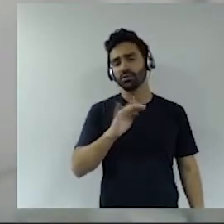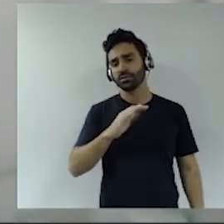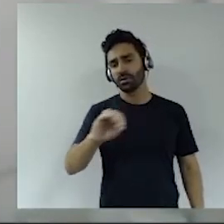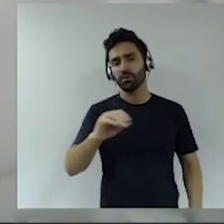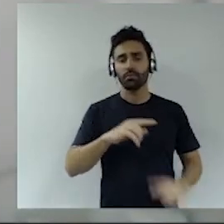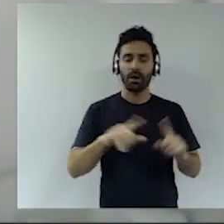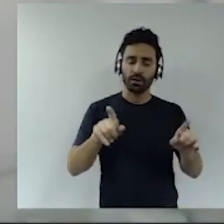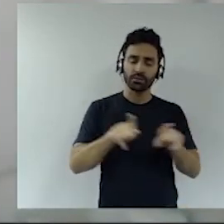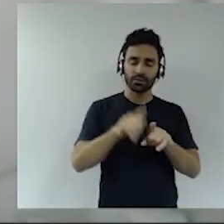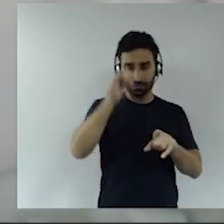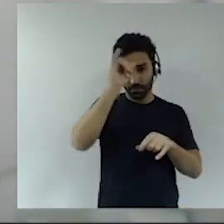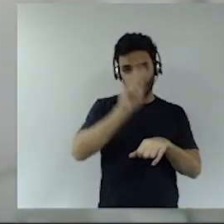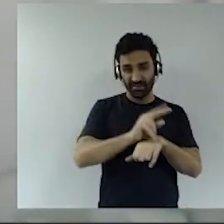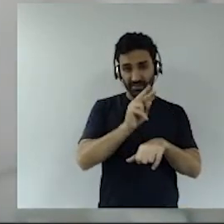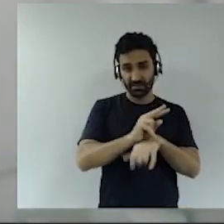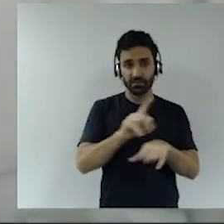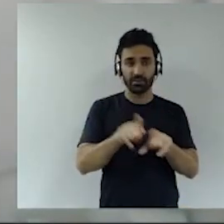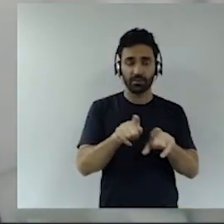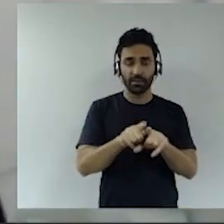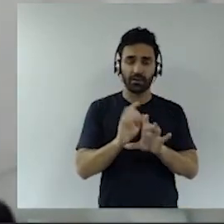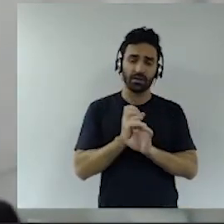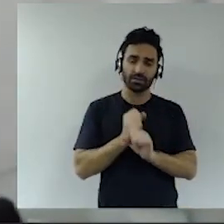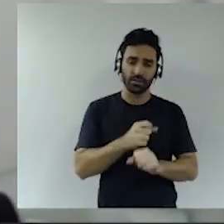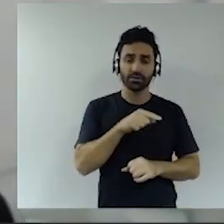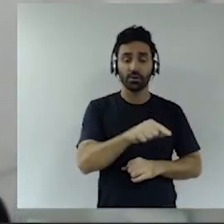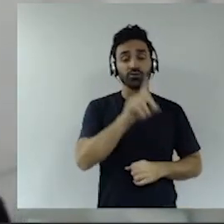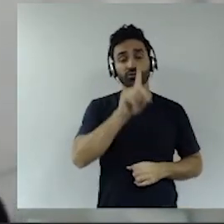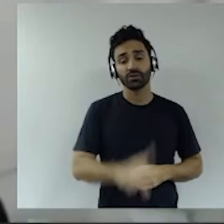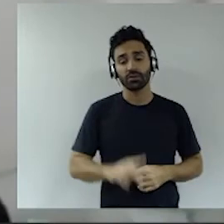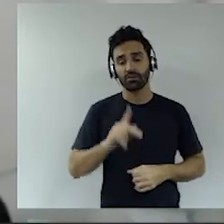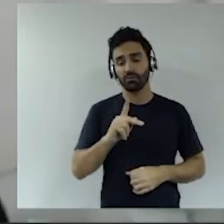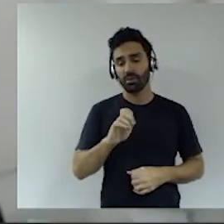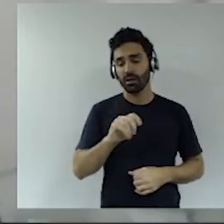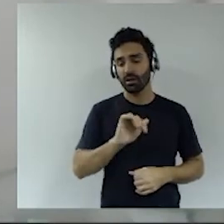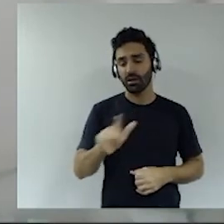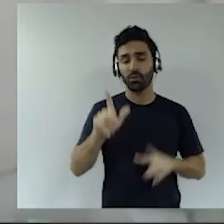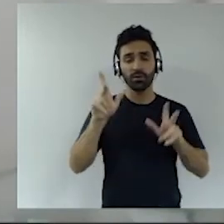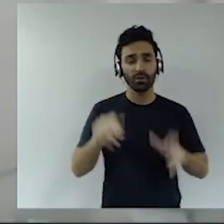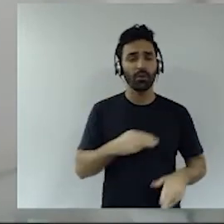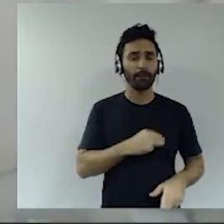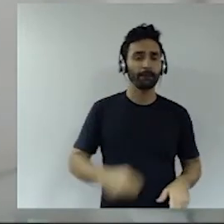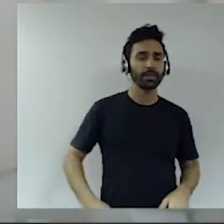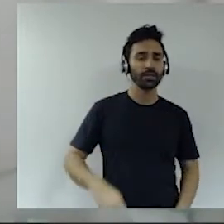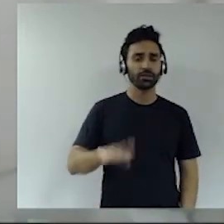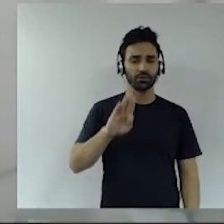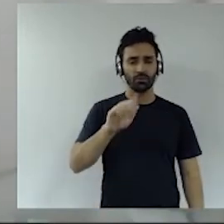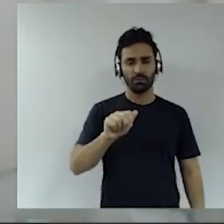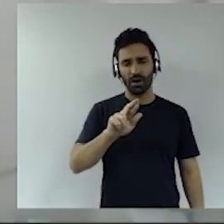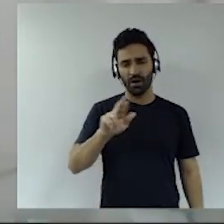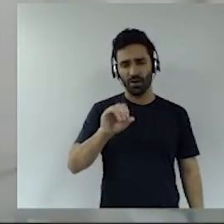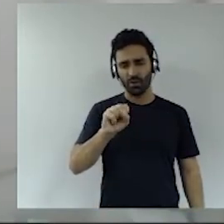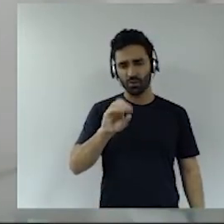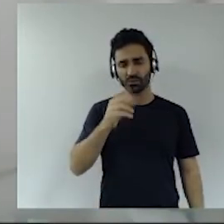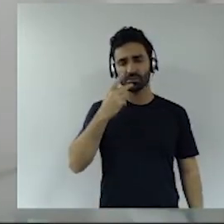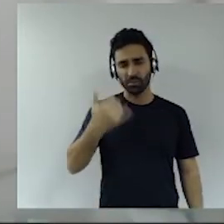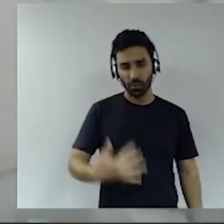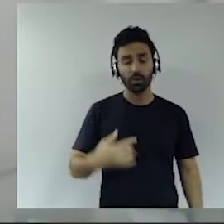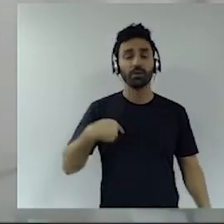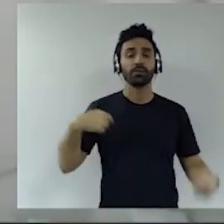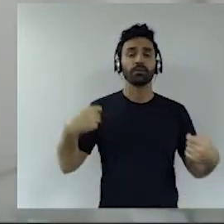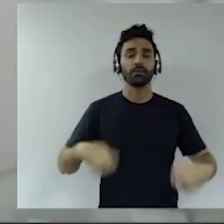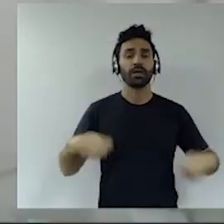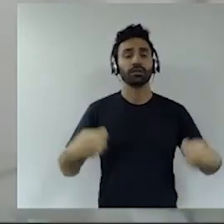prevenção e a restauração. O direito penal, como diz o ministro Barroso, tem que buscar ser